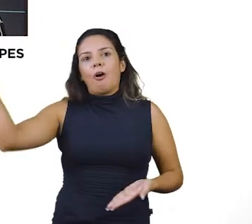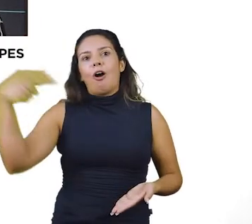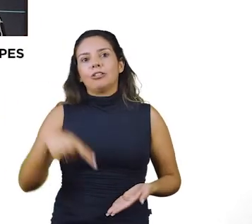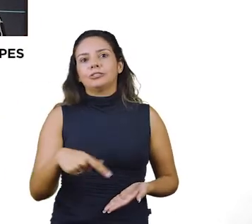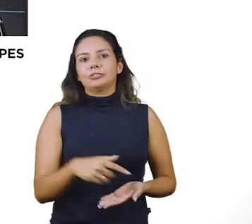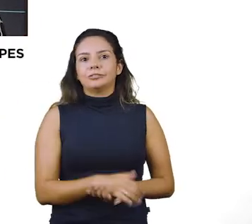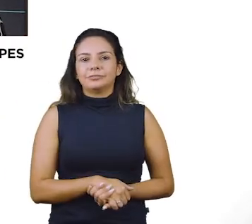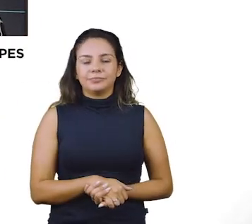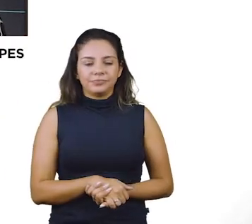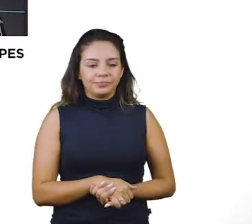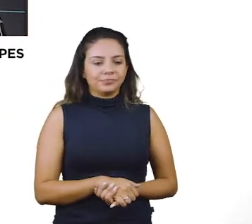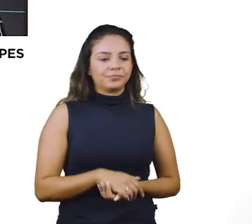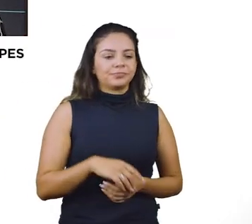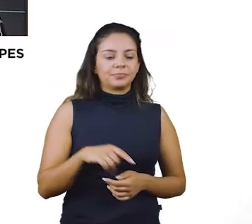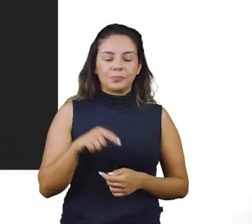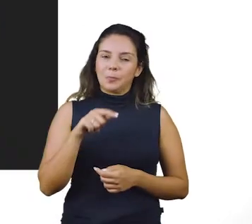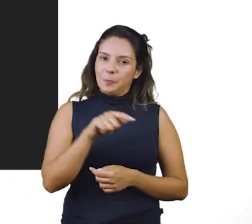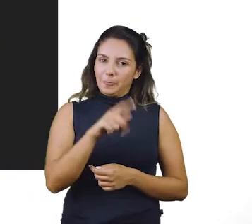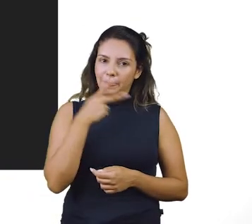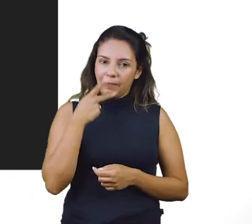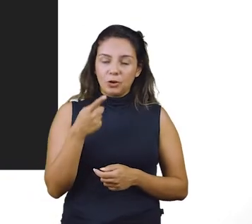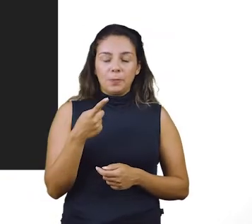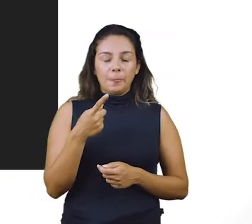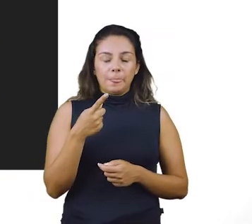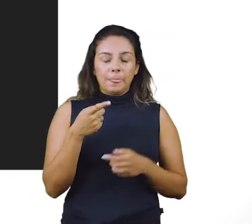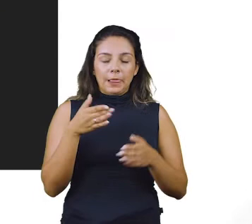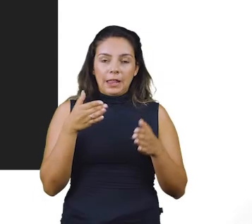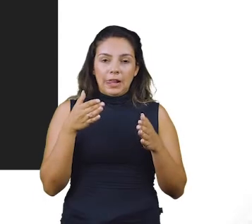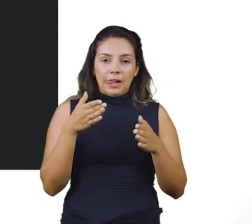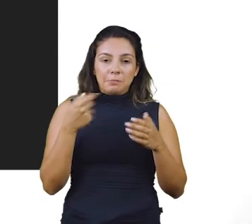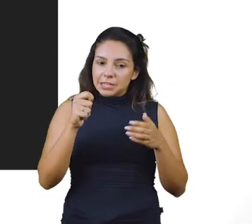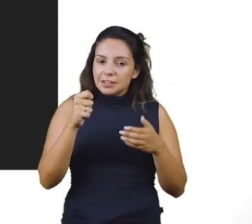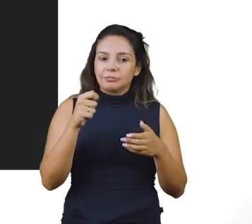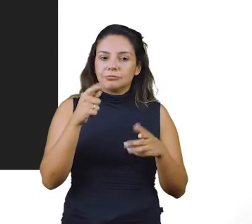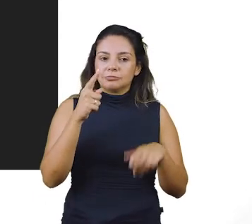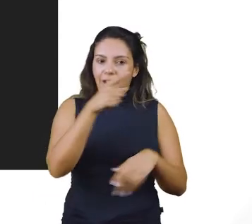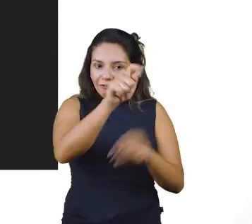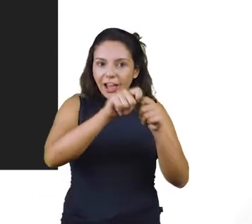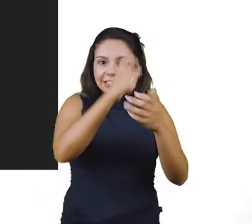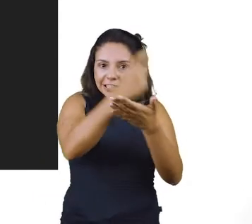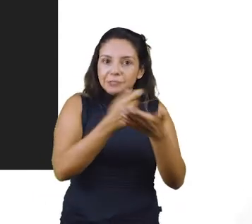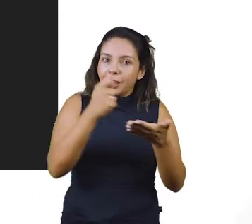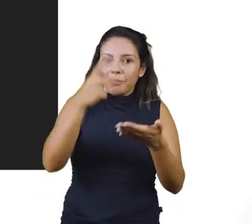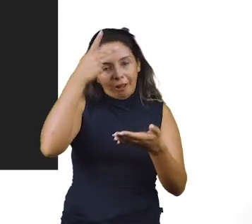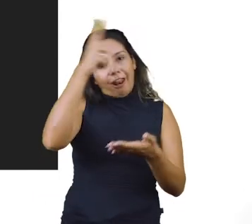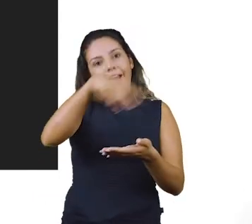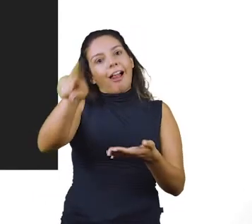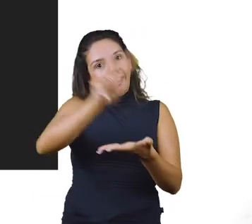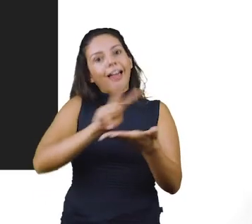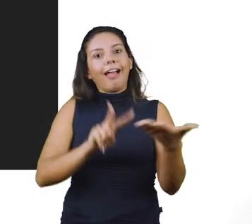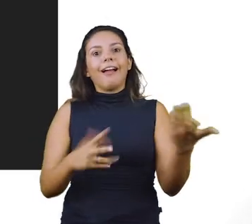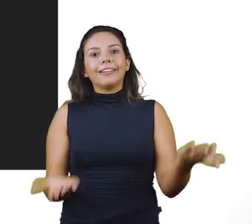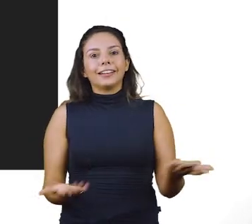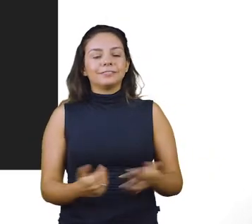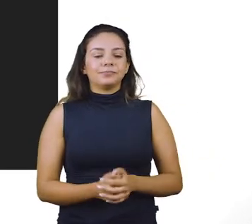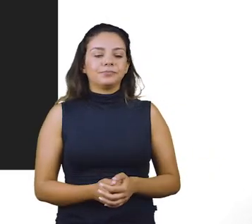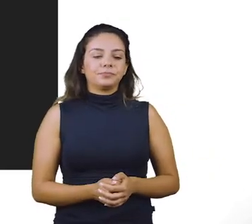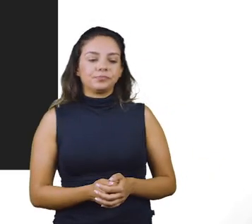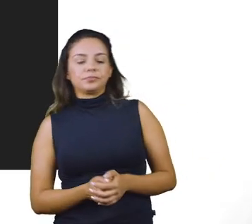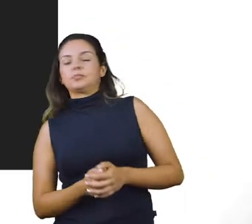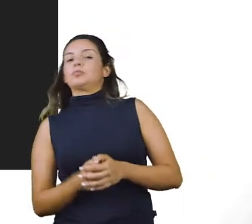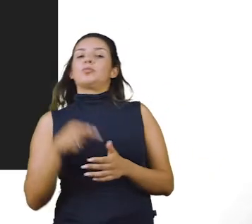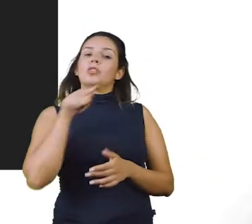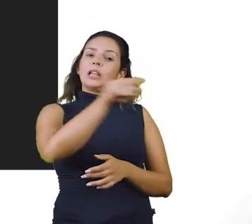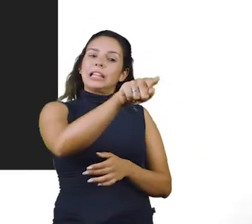Chegou a hora que tem que compartilhar, né? Agora, falando um pouquinho de jornalismo, você tem a mesma formação que César, que é o jornalismo,